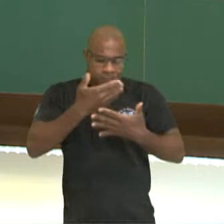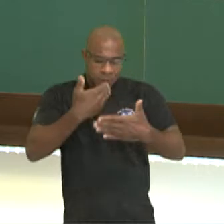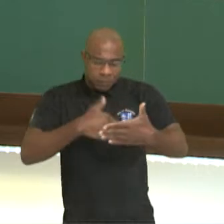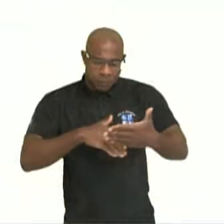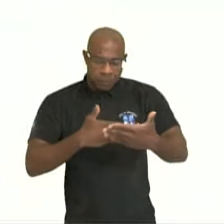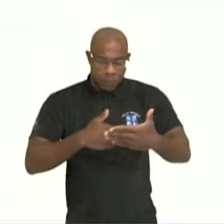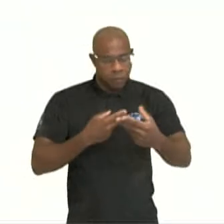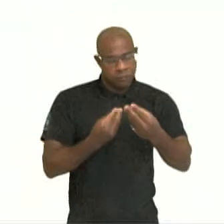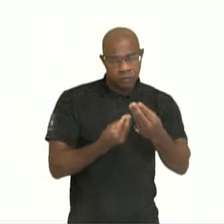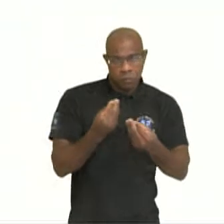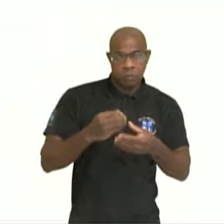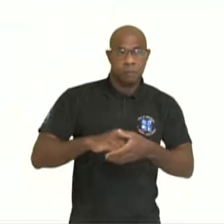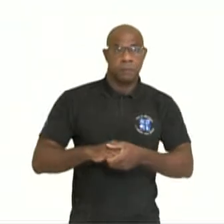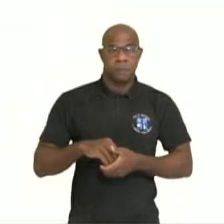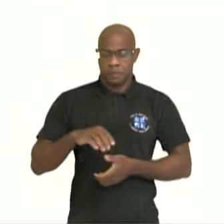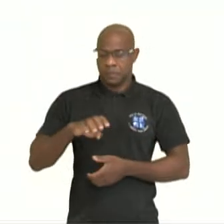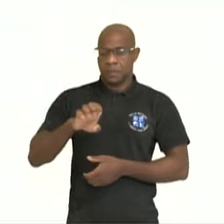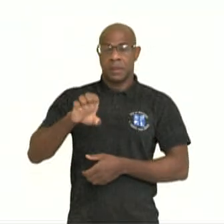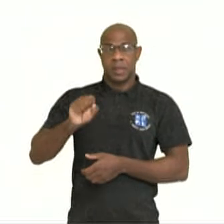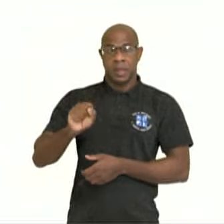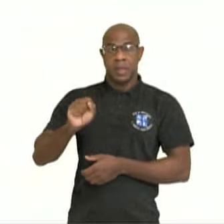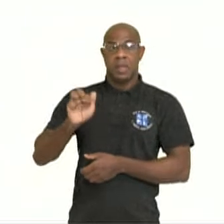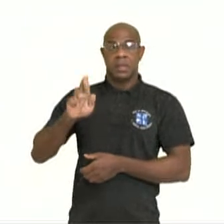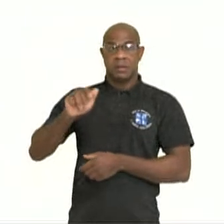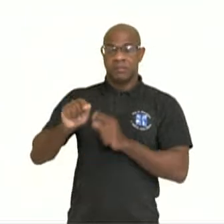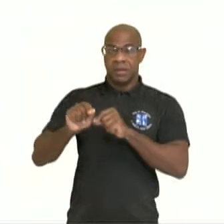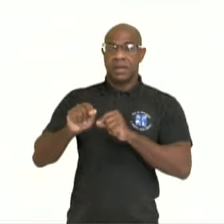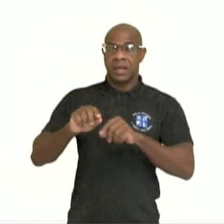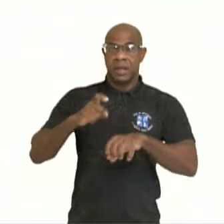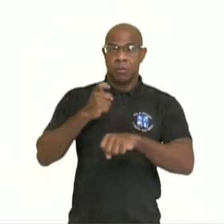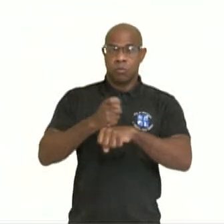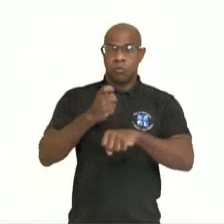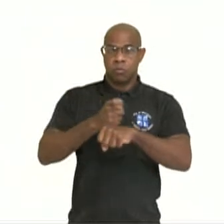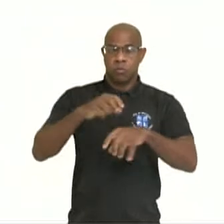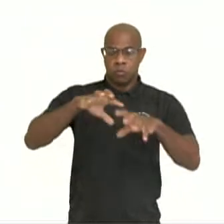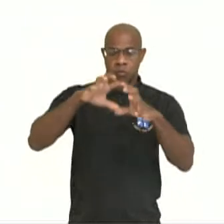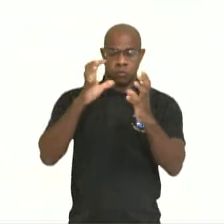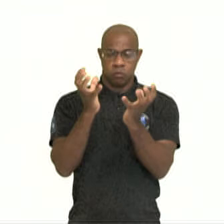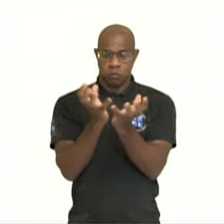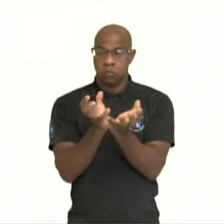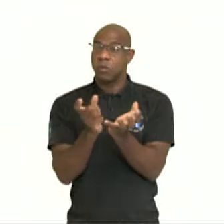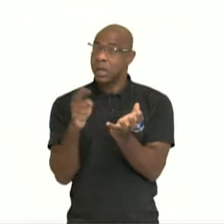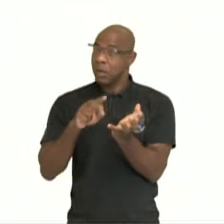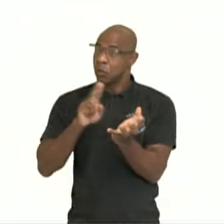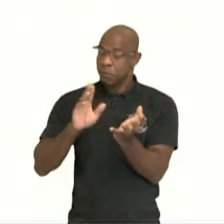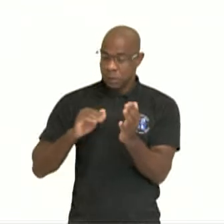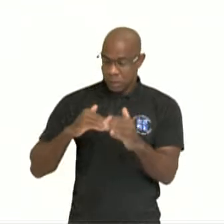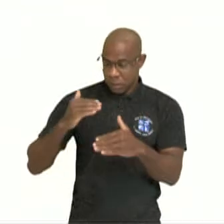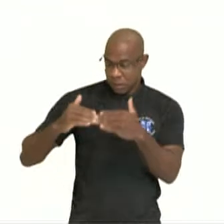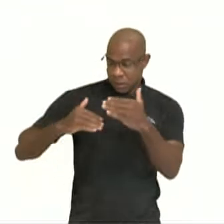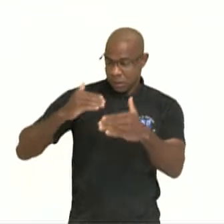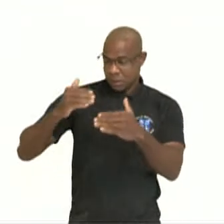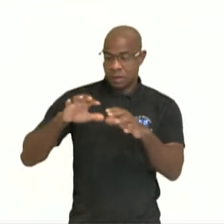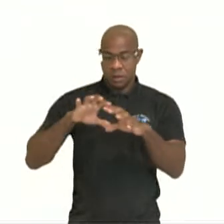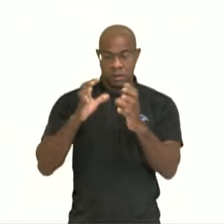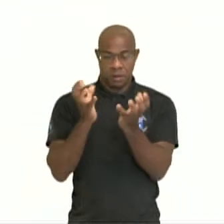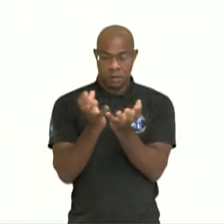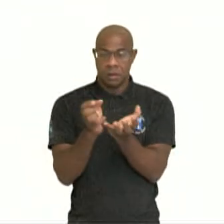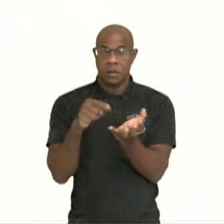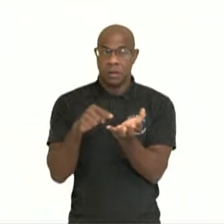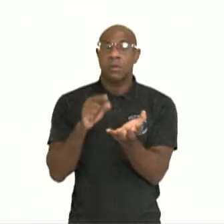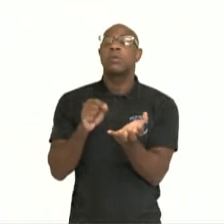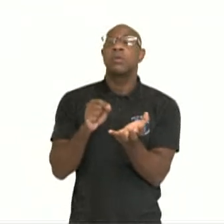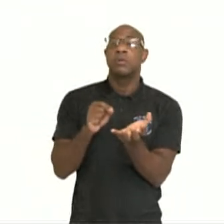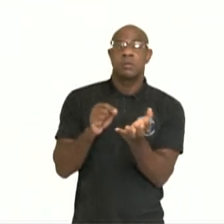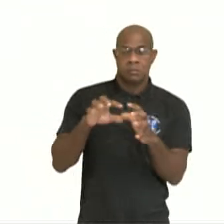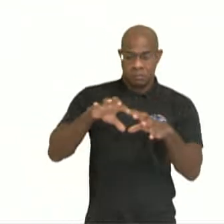esfera? A esfera é mais um dos sólidos que a gente chama de revolução, né? O que é um sólido de revolução? Que ele, a